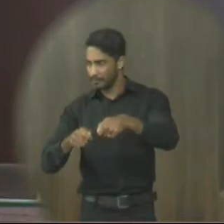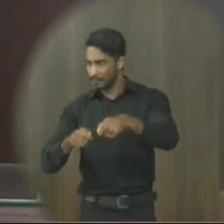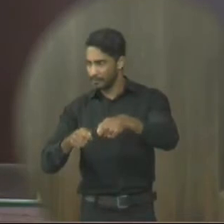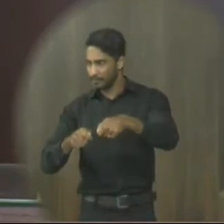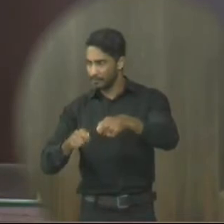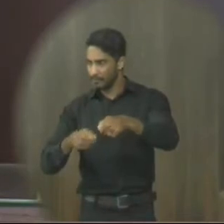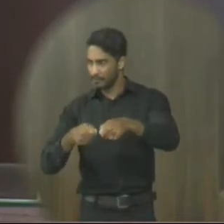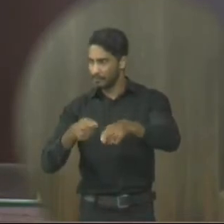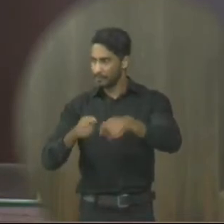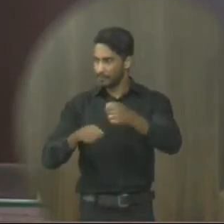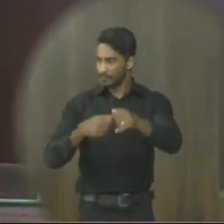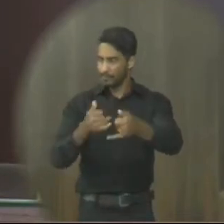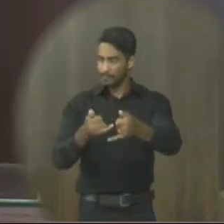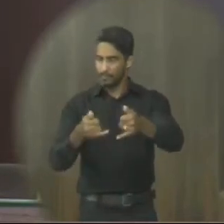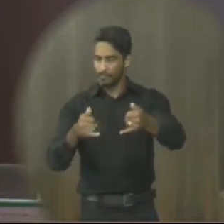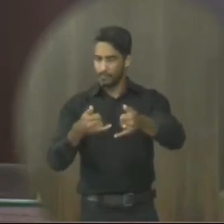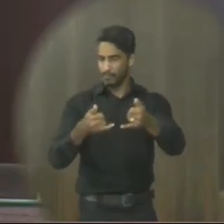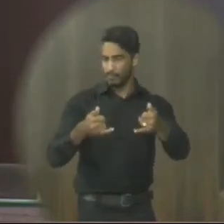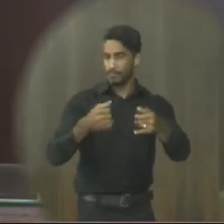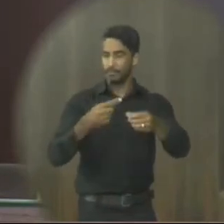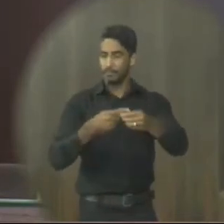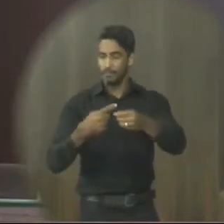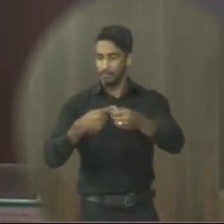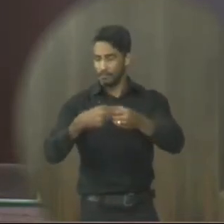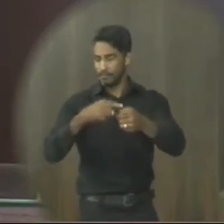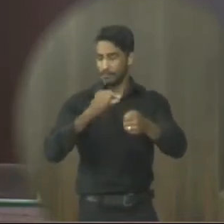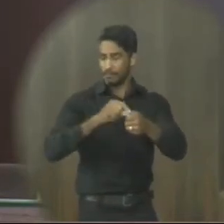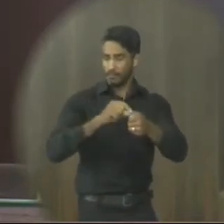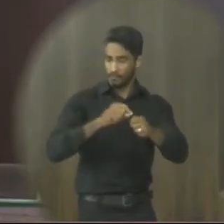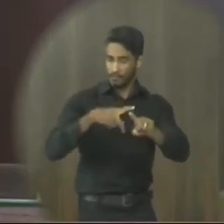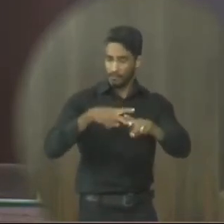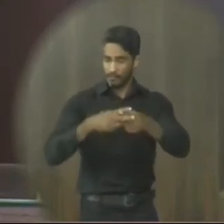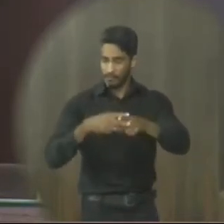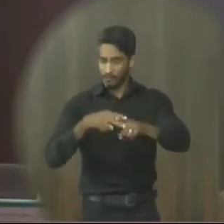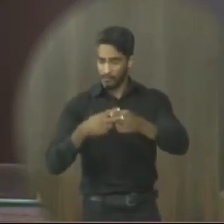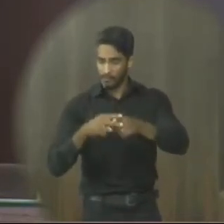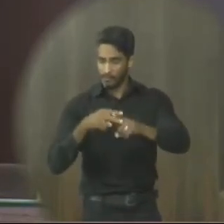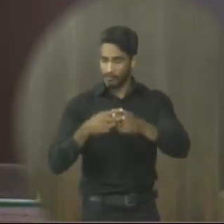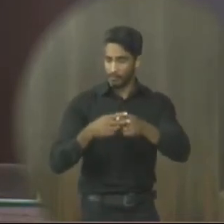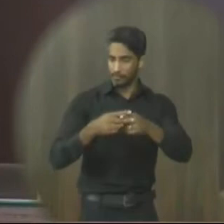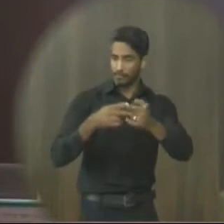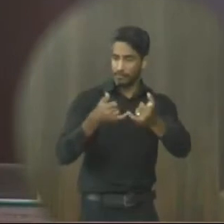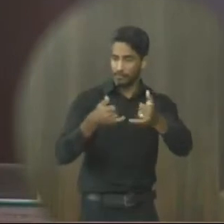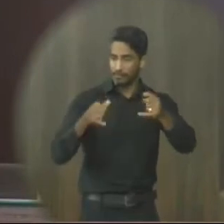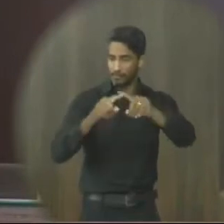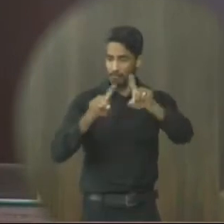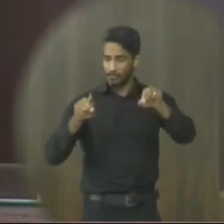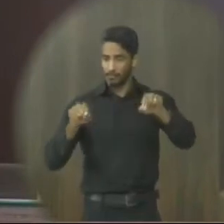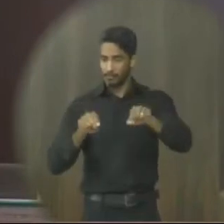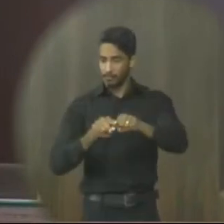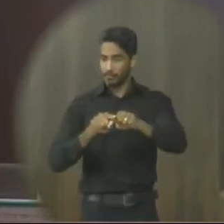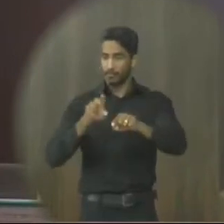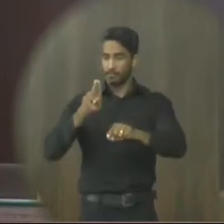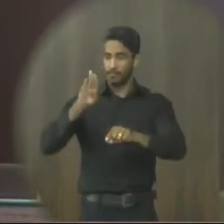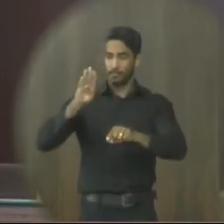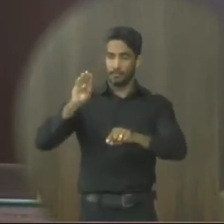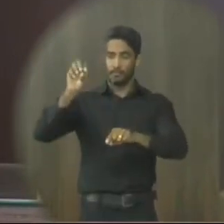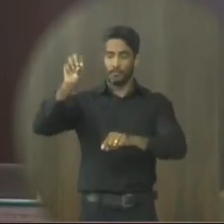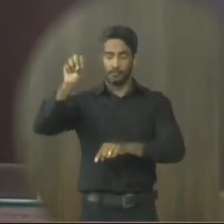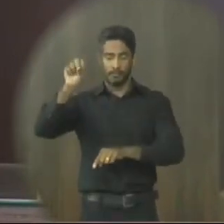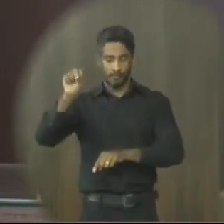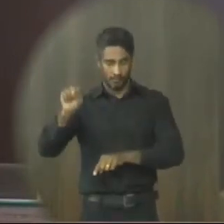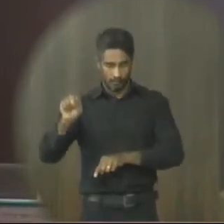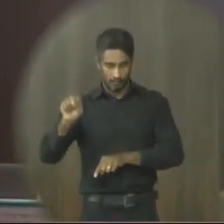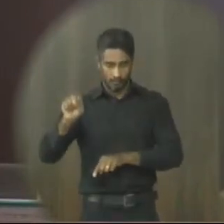Energética Municipal, solicitando que seja realizada assim, manutenção na caixa de energia na Unidade Básica de Saúde